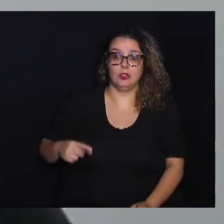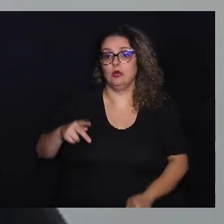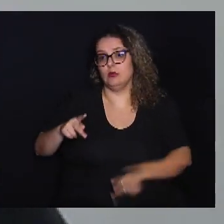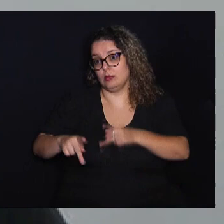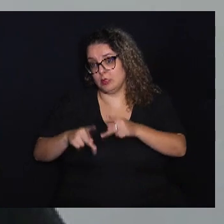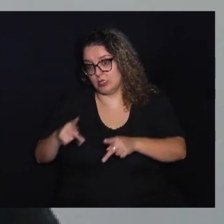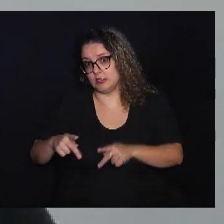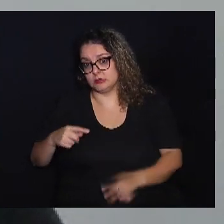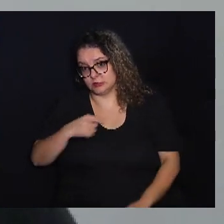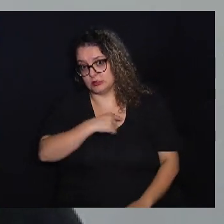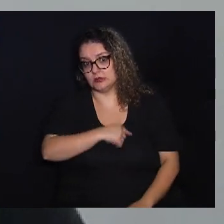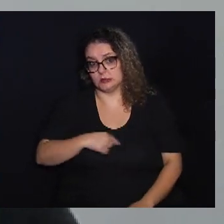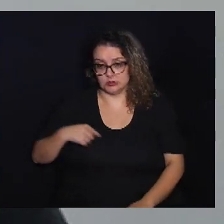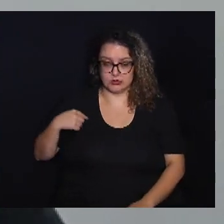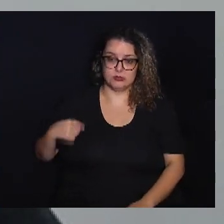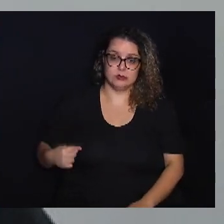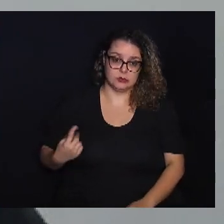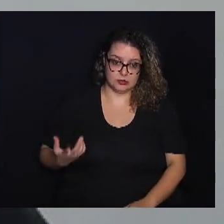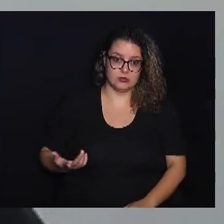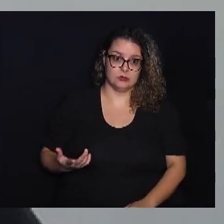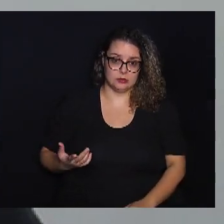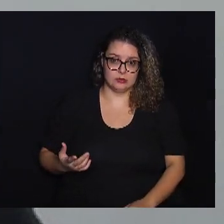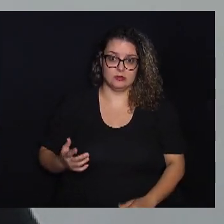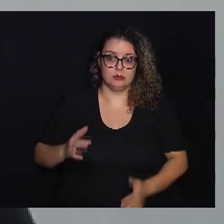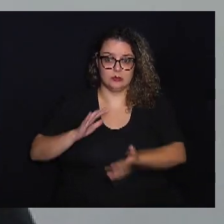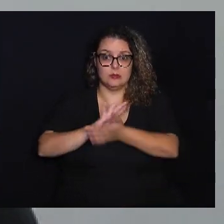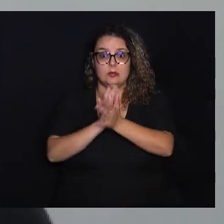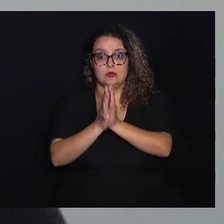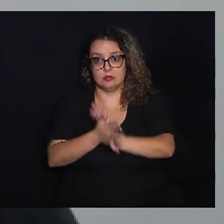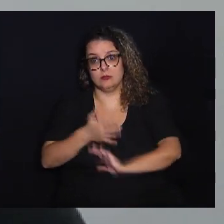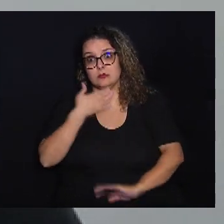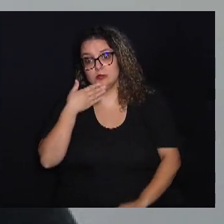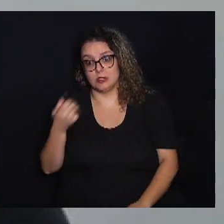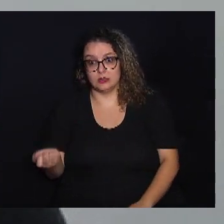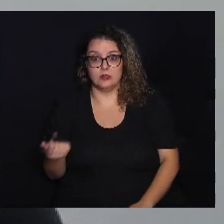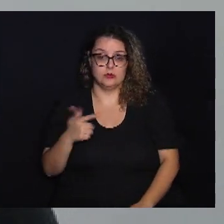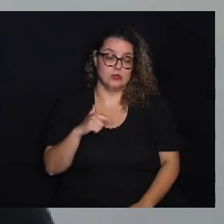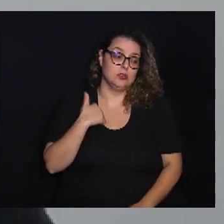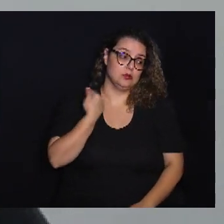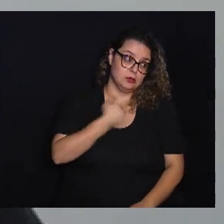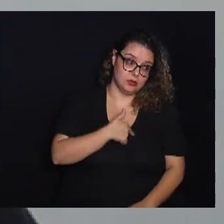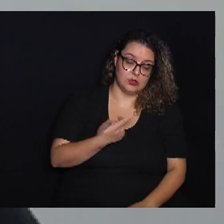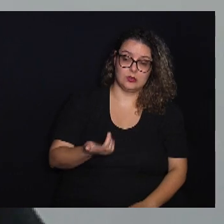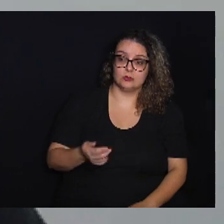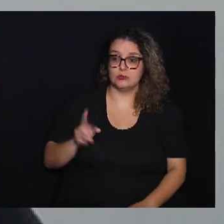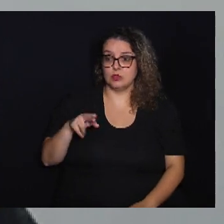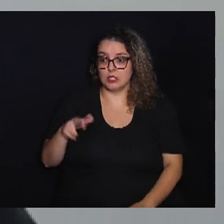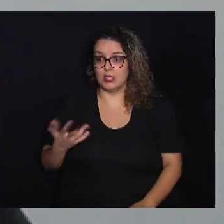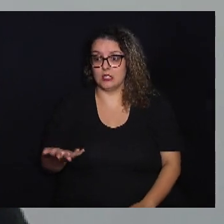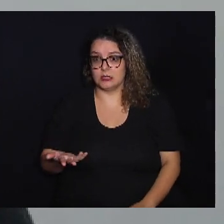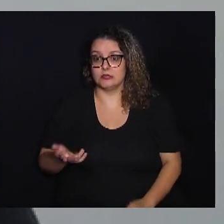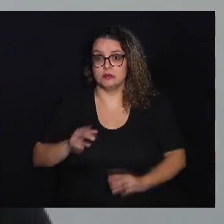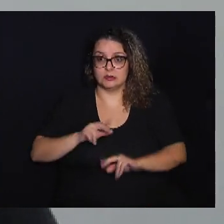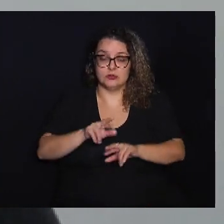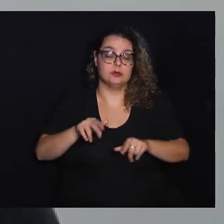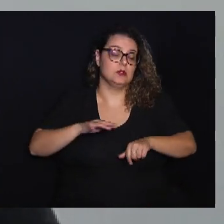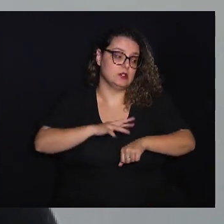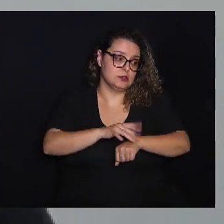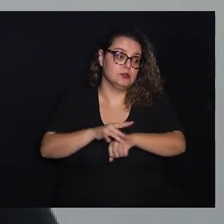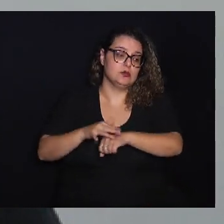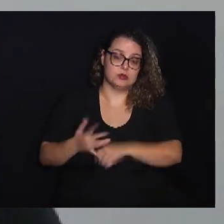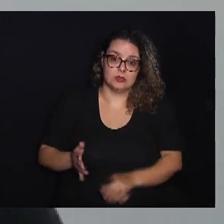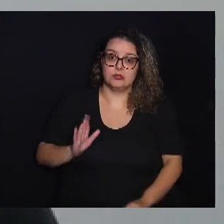de inúmeras doenças, né? Eles já têm dados sólidos. Então, cidades mais poluídas têm até incidência maior de câncer de pulmão e já tem